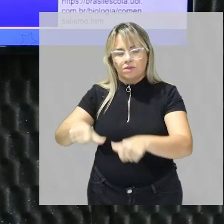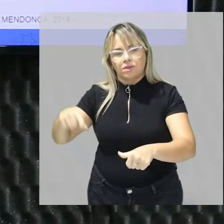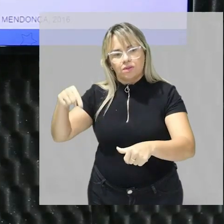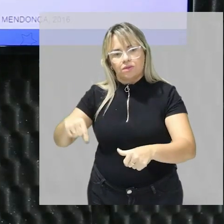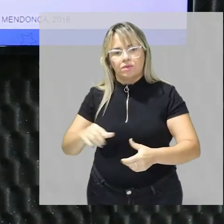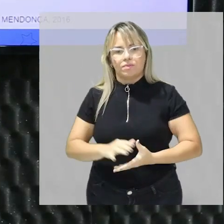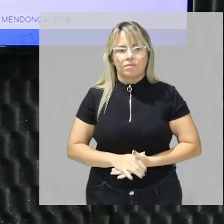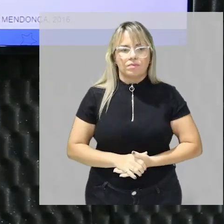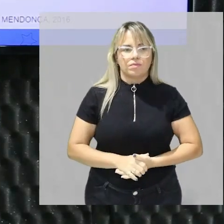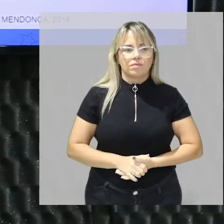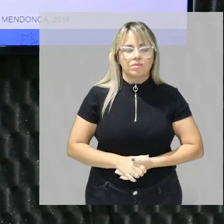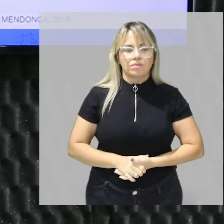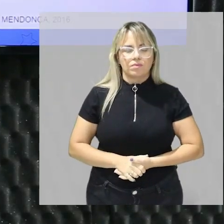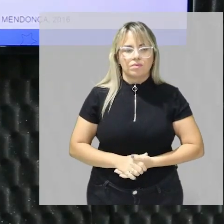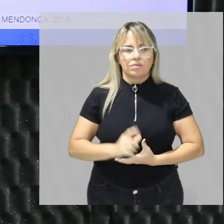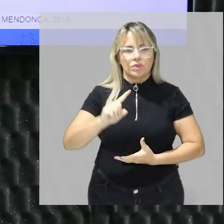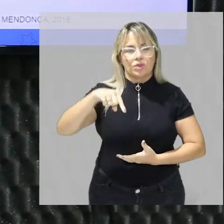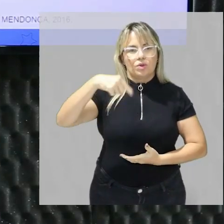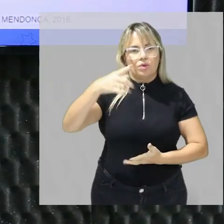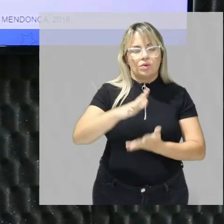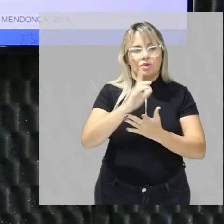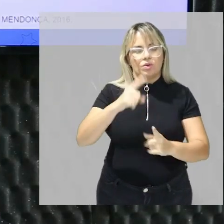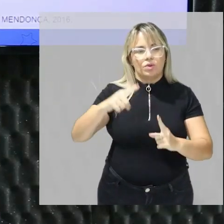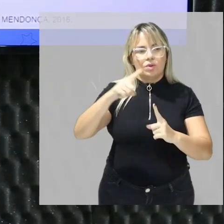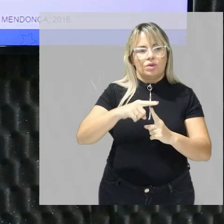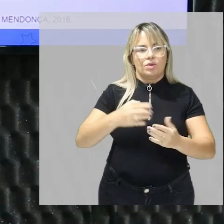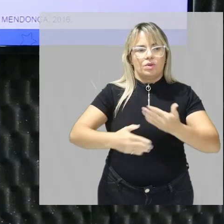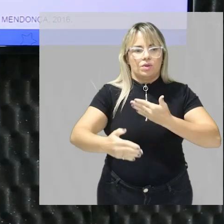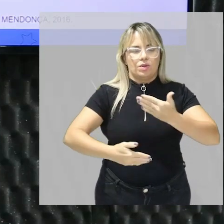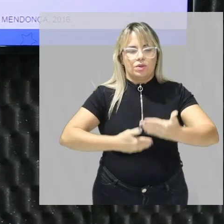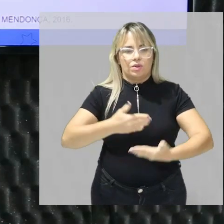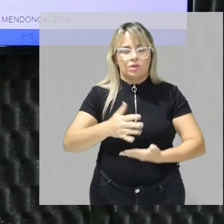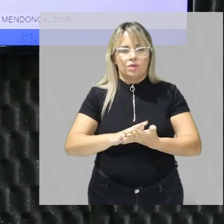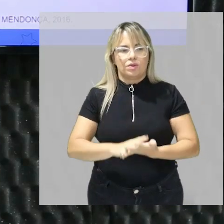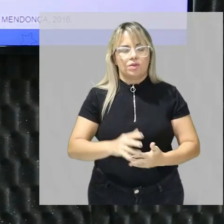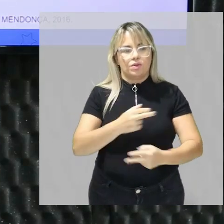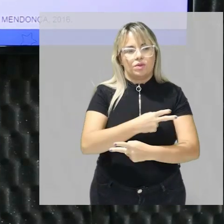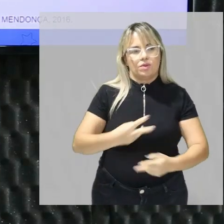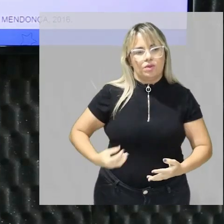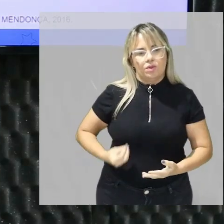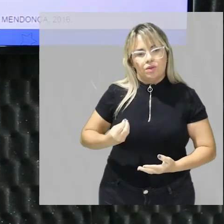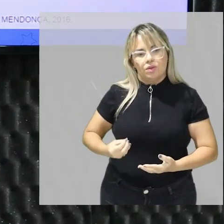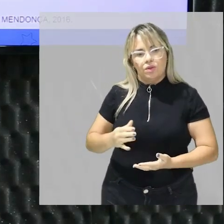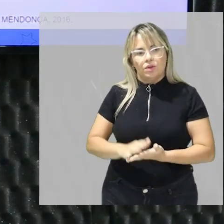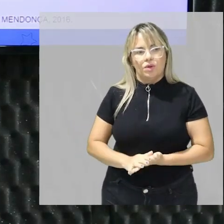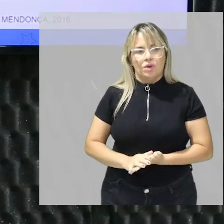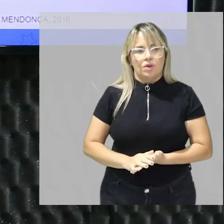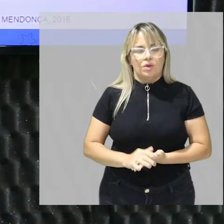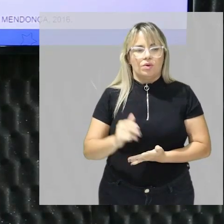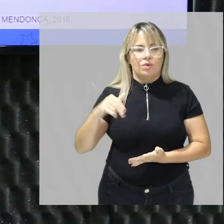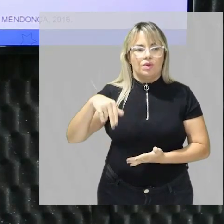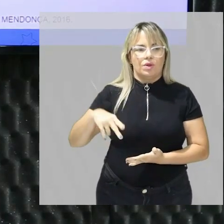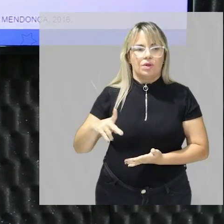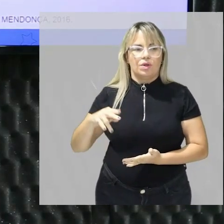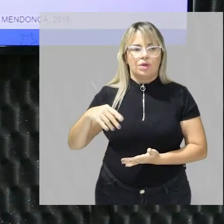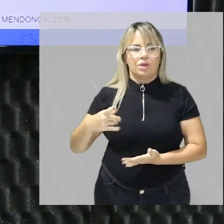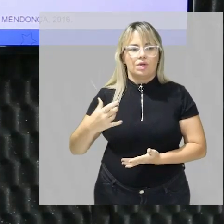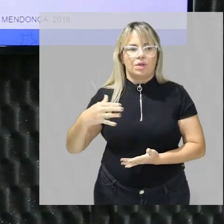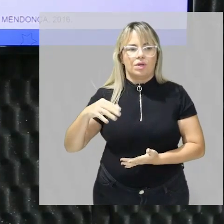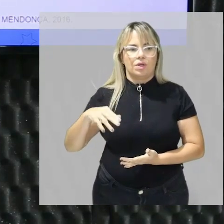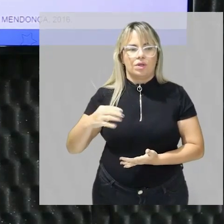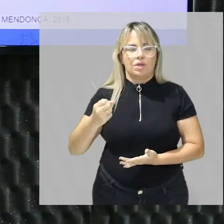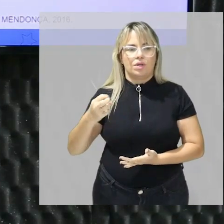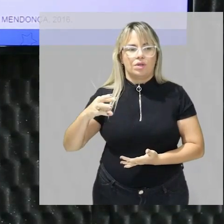outro, né? Outro tipo de relação que também um indivíduo ele é beneficiado e o outro nem é beneficiado e nem